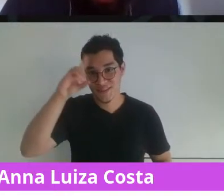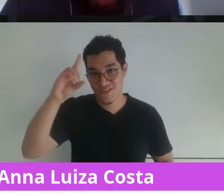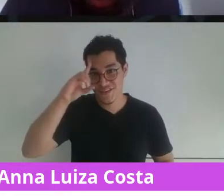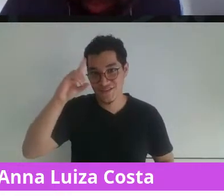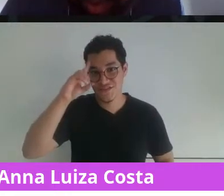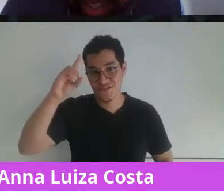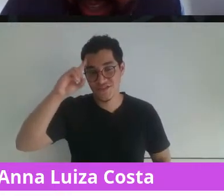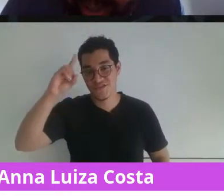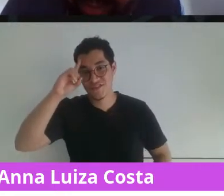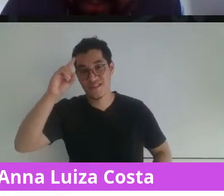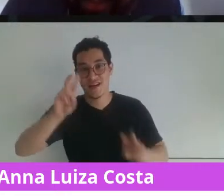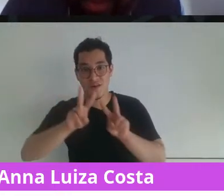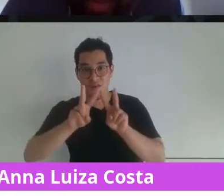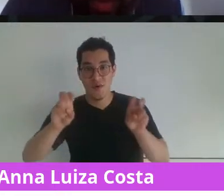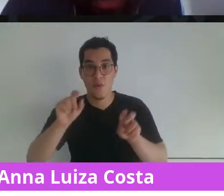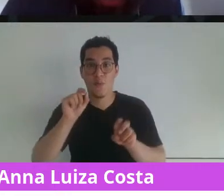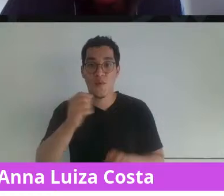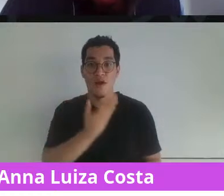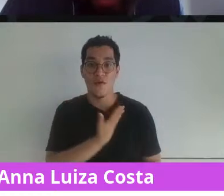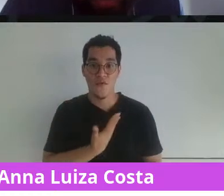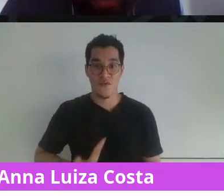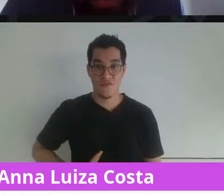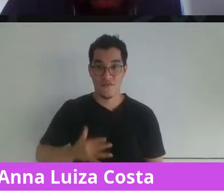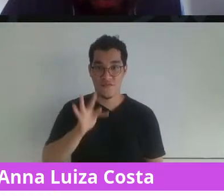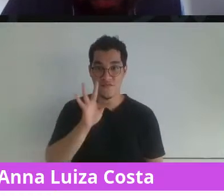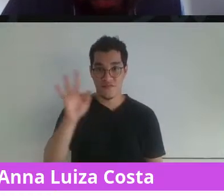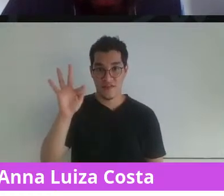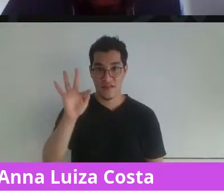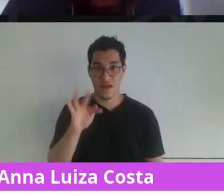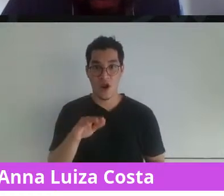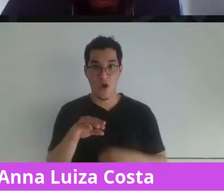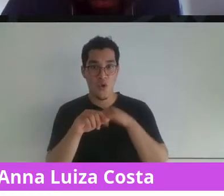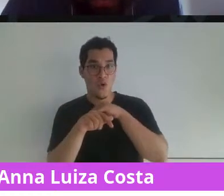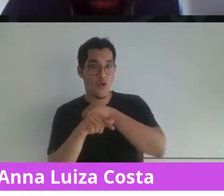Relacionados, né, ao governo federal. José?